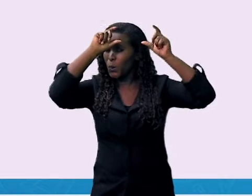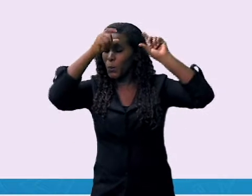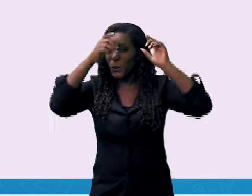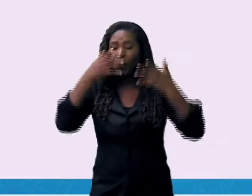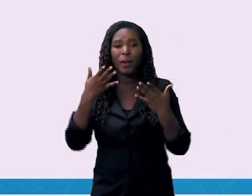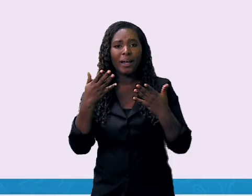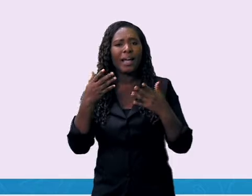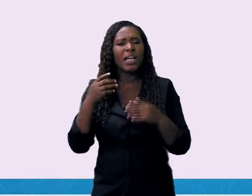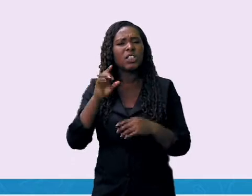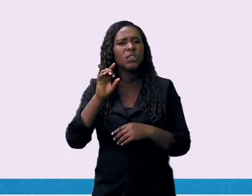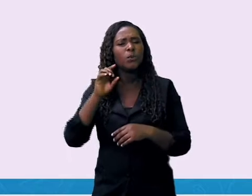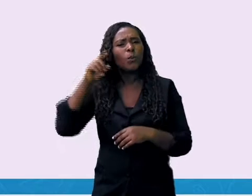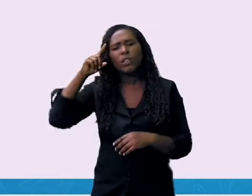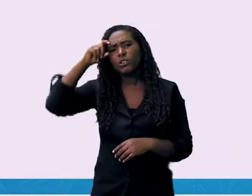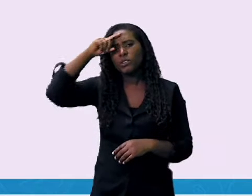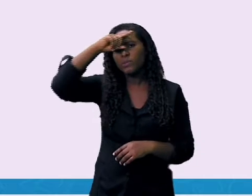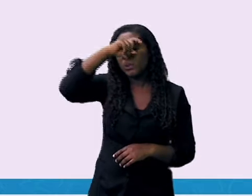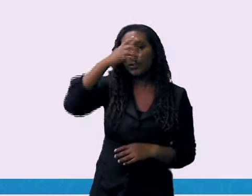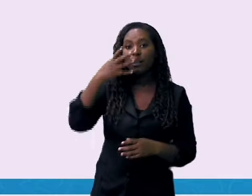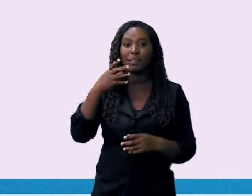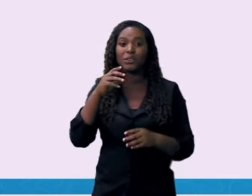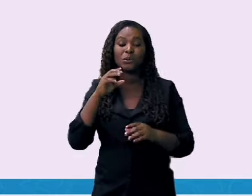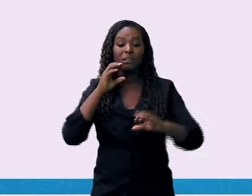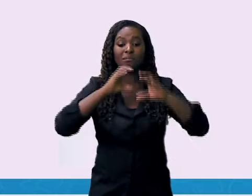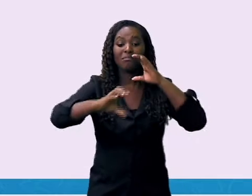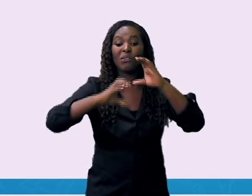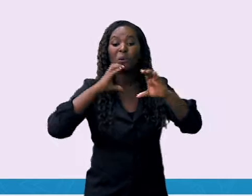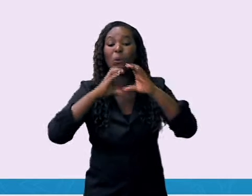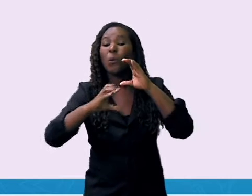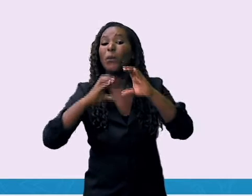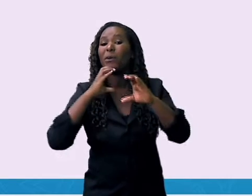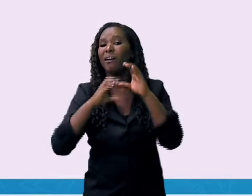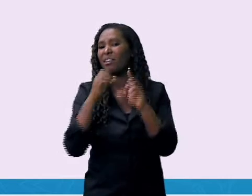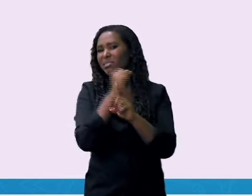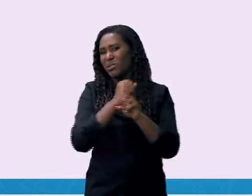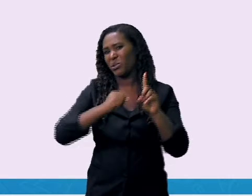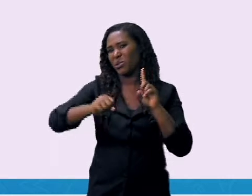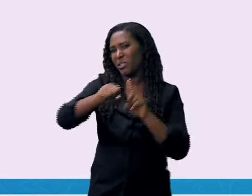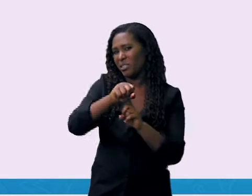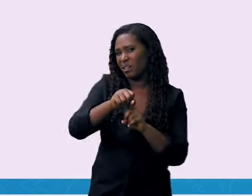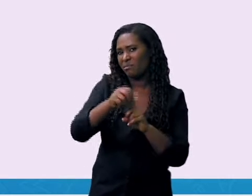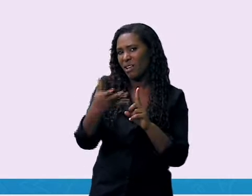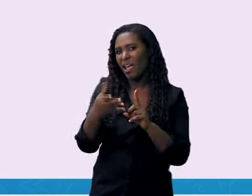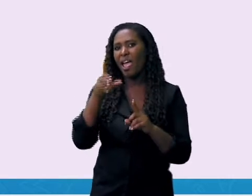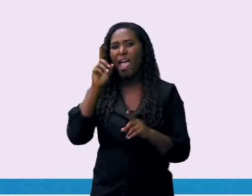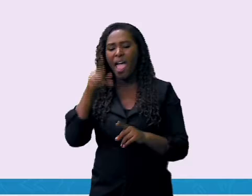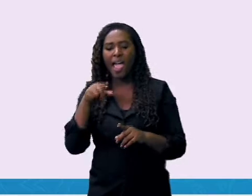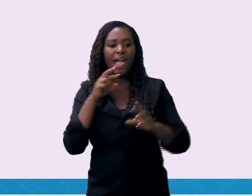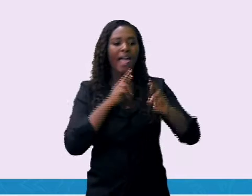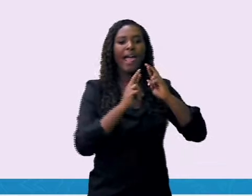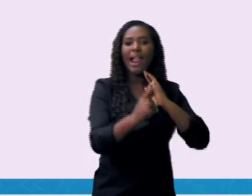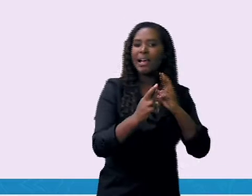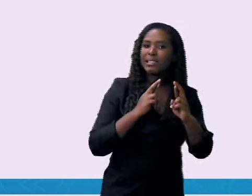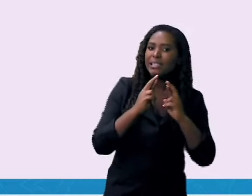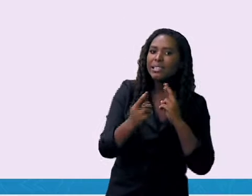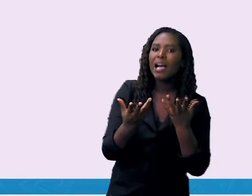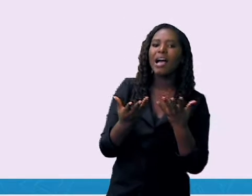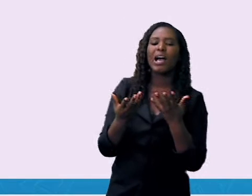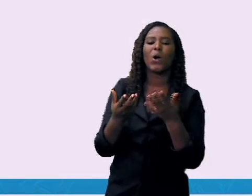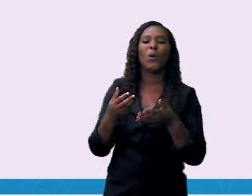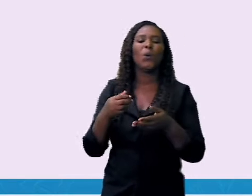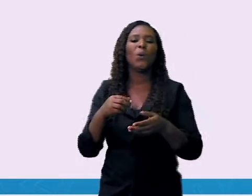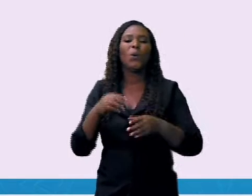por dificuldades na comunicação social, que é a socialização, a comunicação verbal e não verbal,